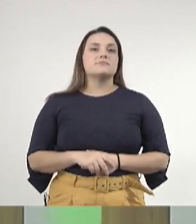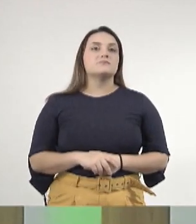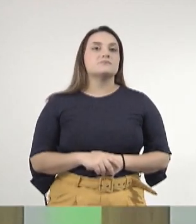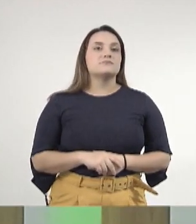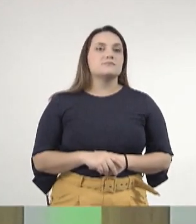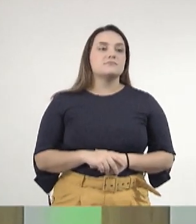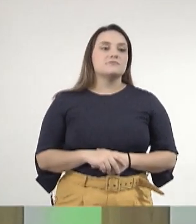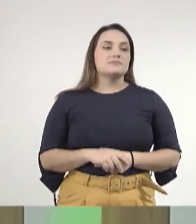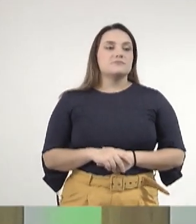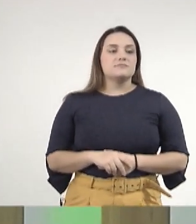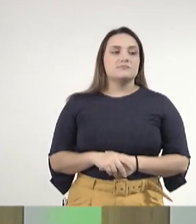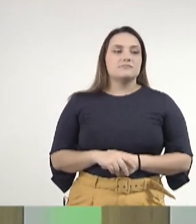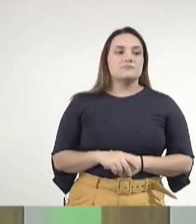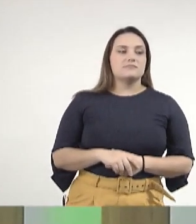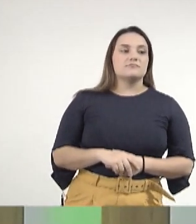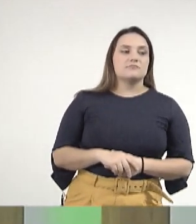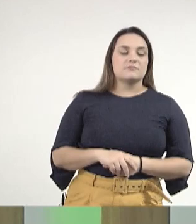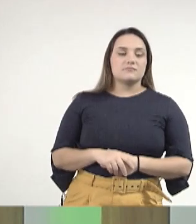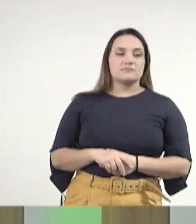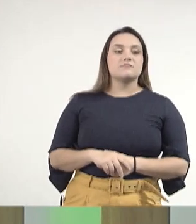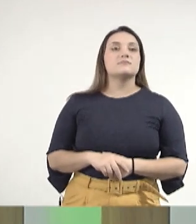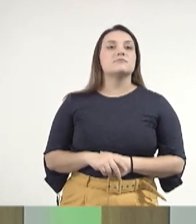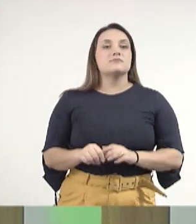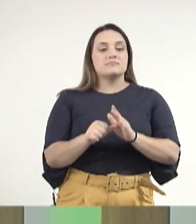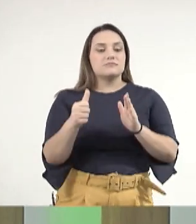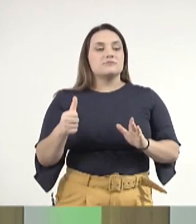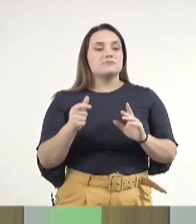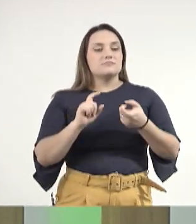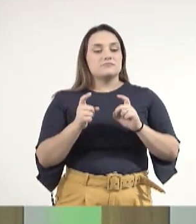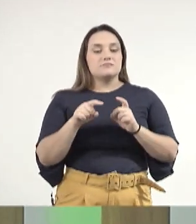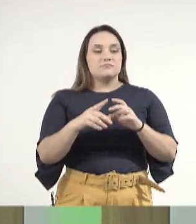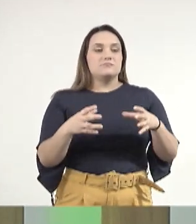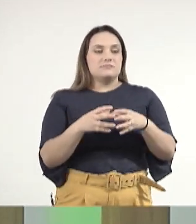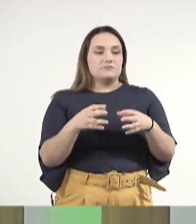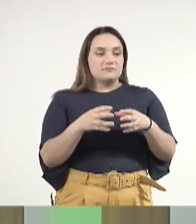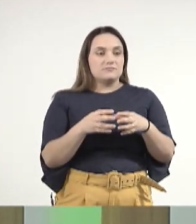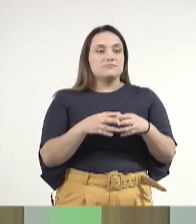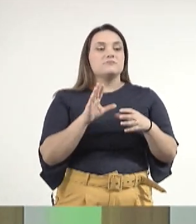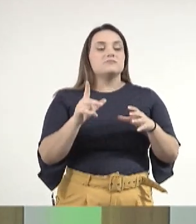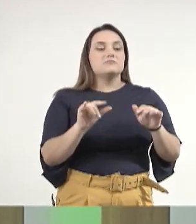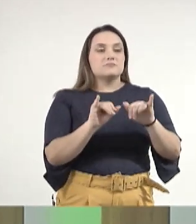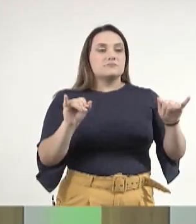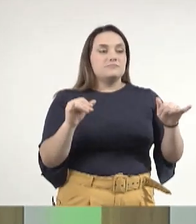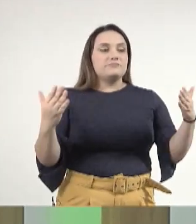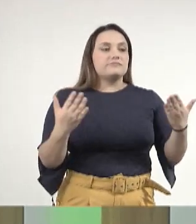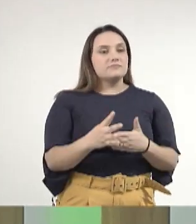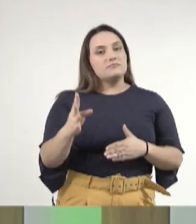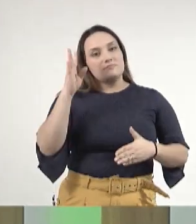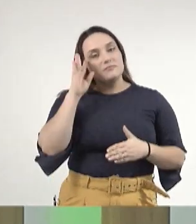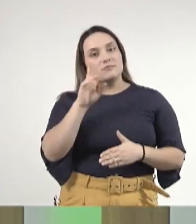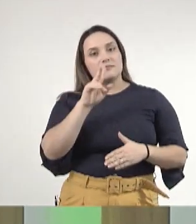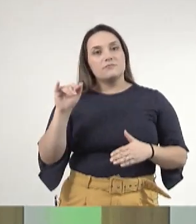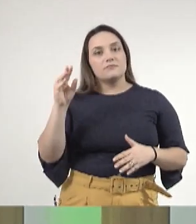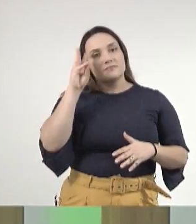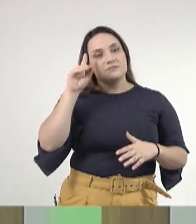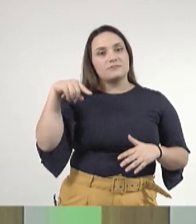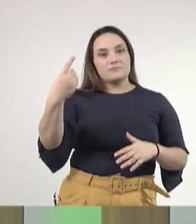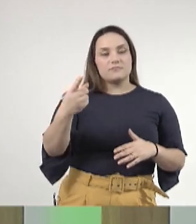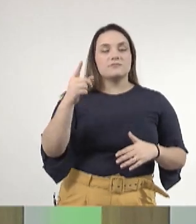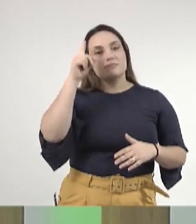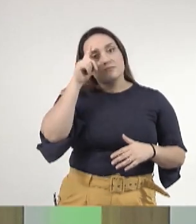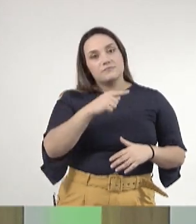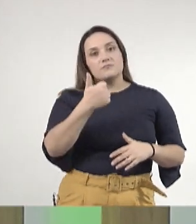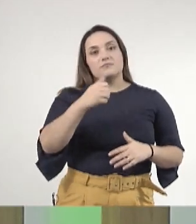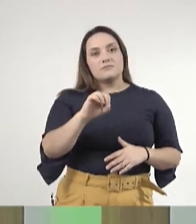E a primeira reunião dessa comissão temporária já foi anunciada durante a sessão plenária, então, dessa quarta-feira. Vai ser na próxima terça-feira,